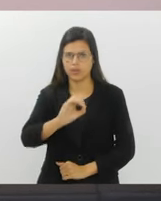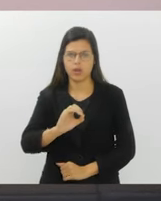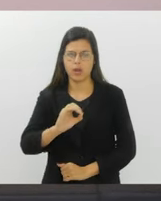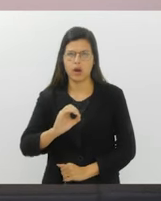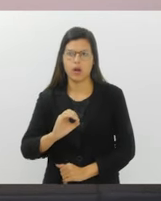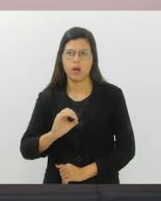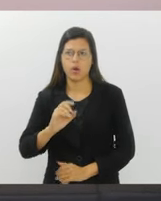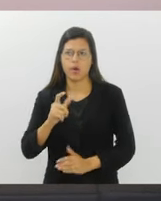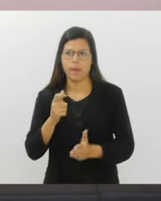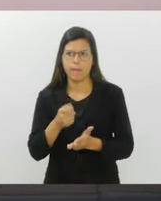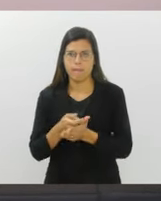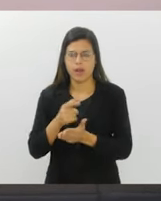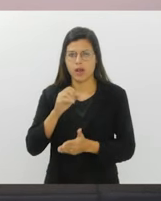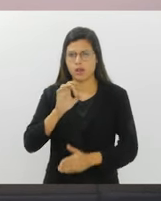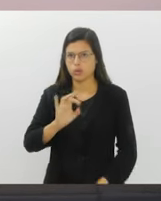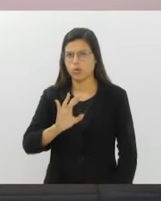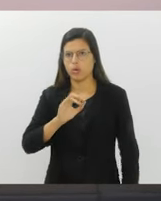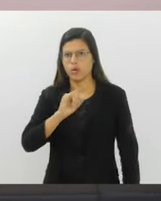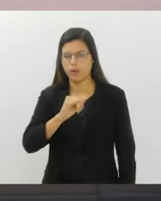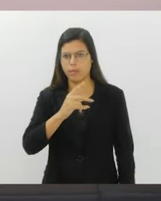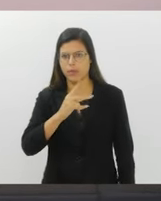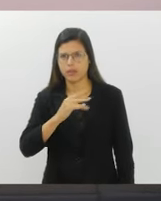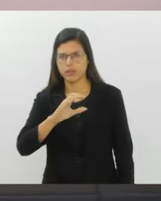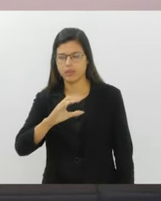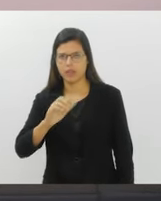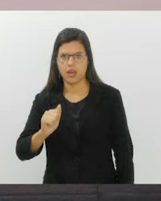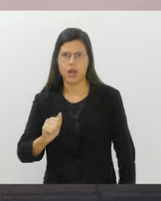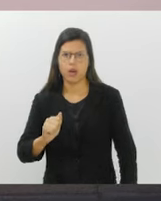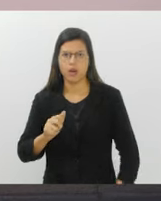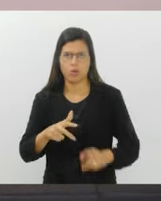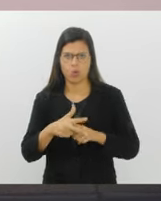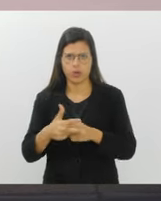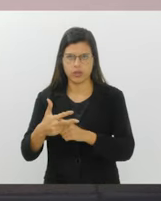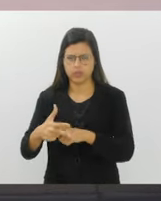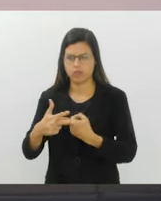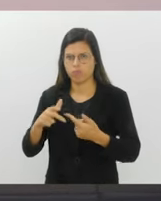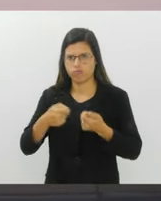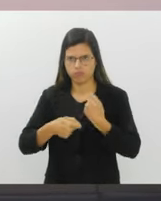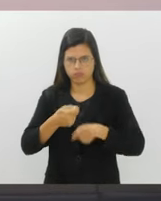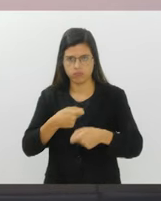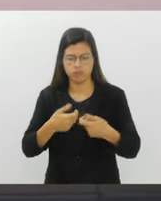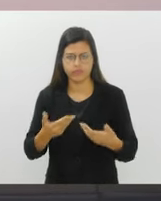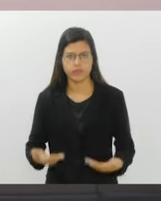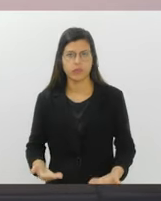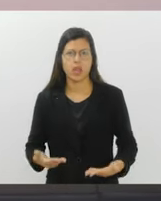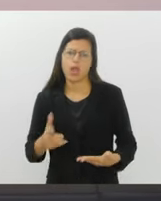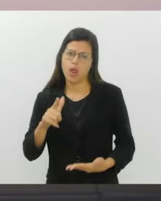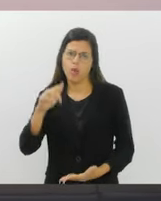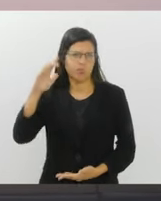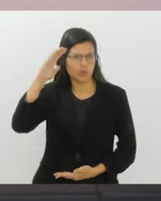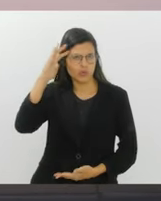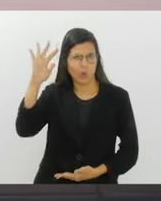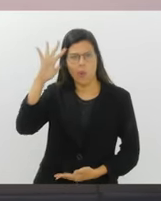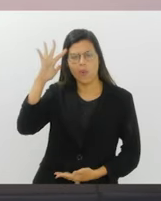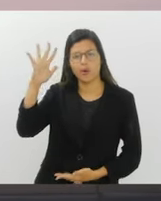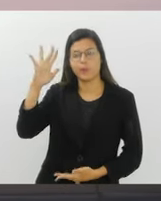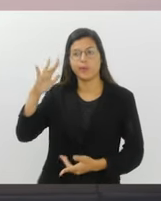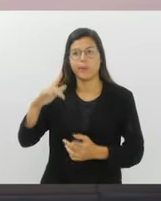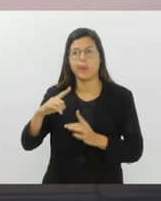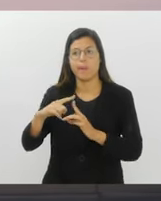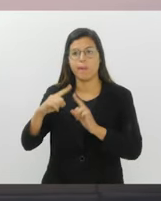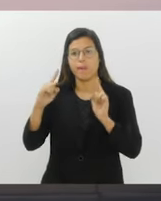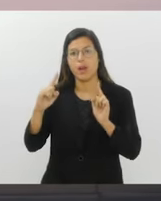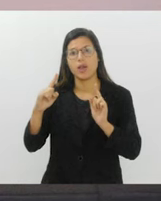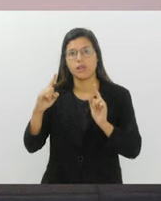correção monetária pelo IPCA. Mas isso é um sonho, né? Mas, possivelmente, vamos conseguir